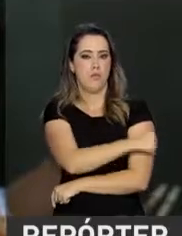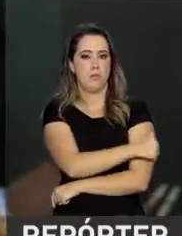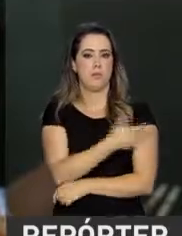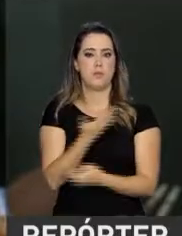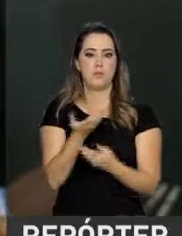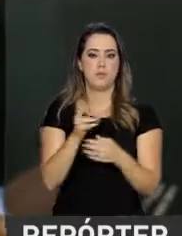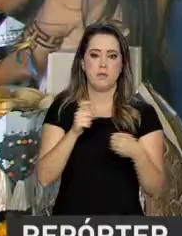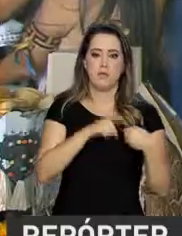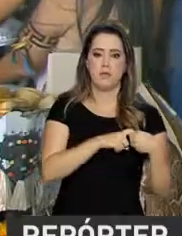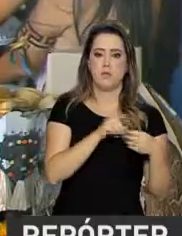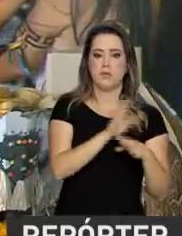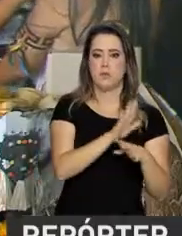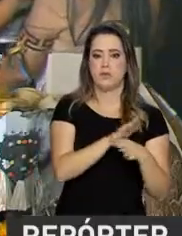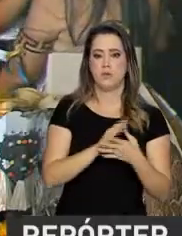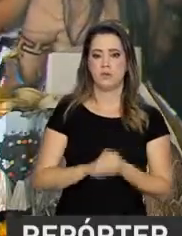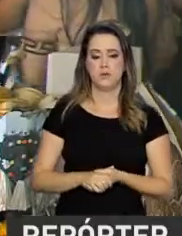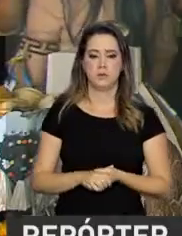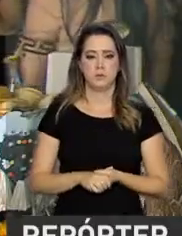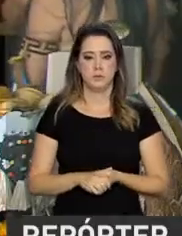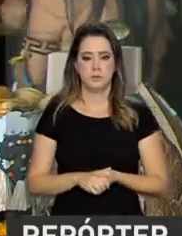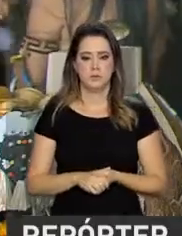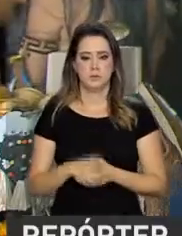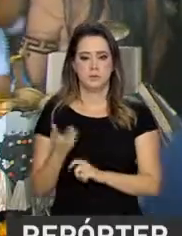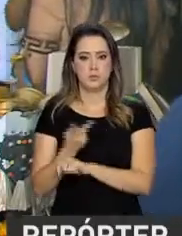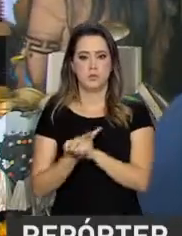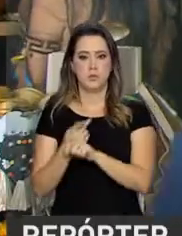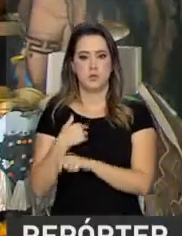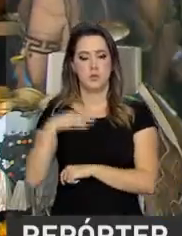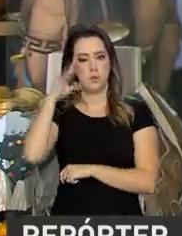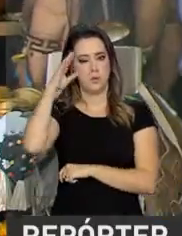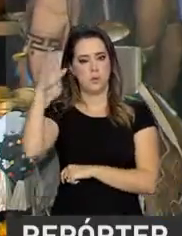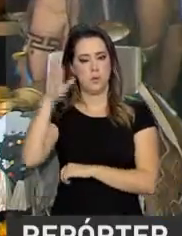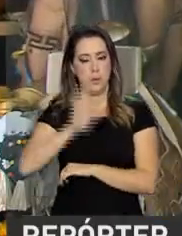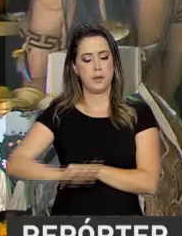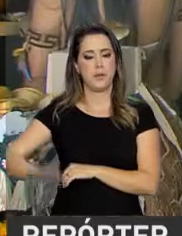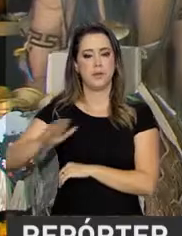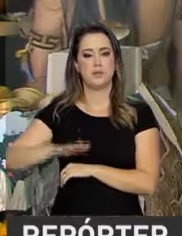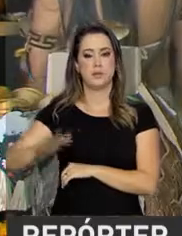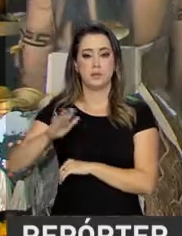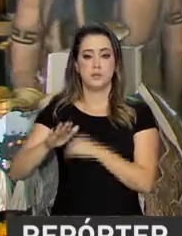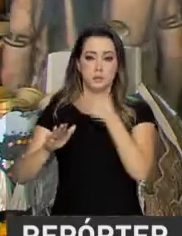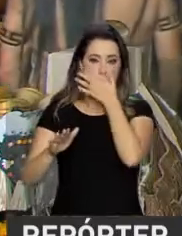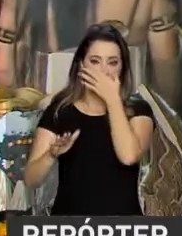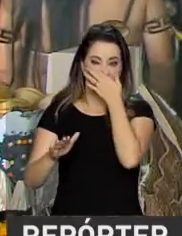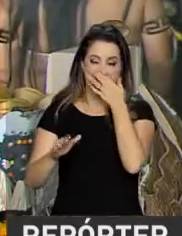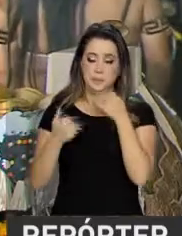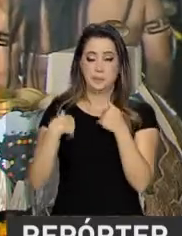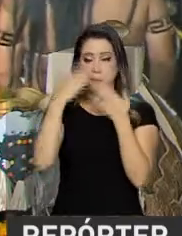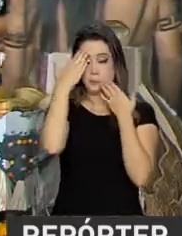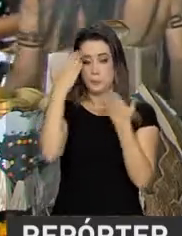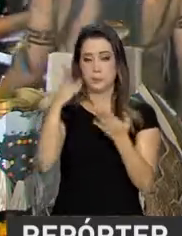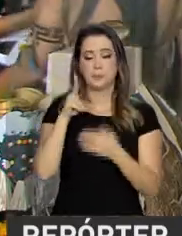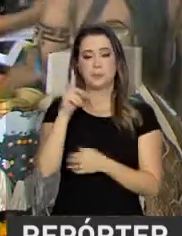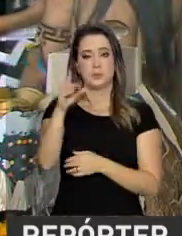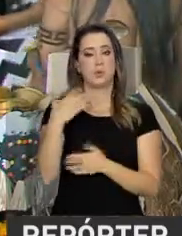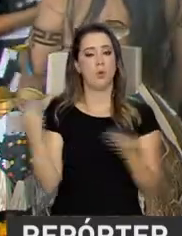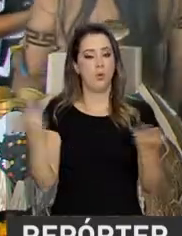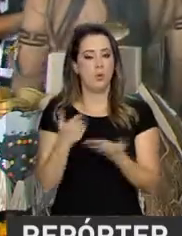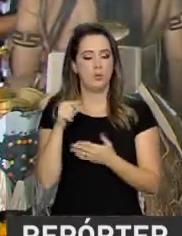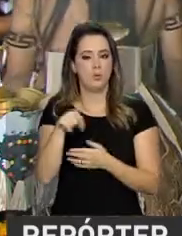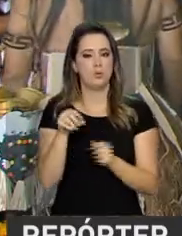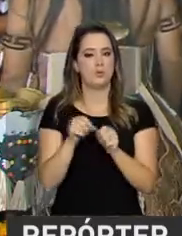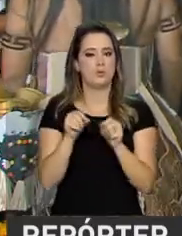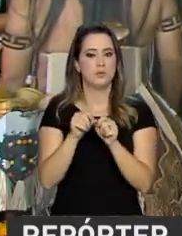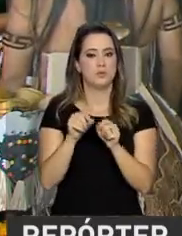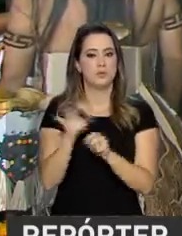ajudar a comunidade eu vi em busca de um sonho que tenho desde pequeno e graças a deus eu pude estou fazendo uma